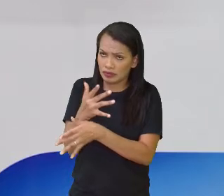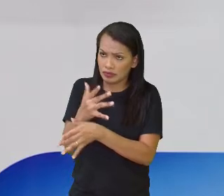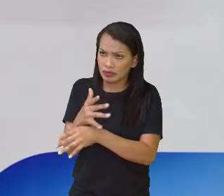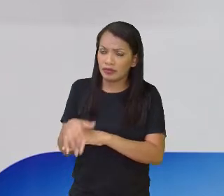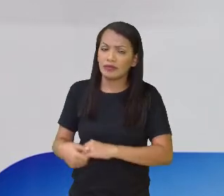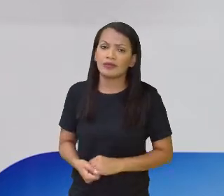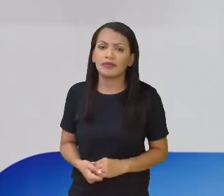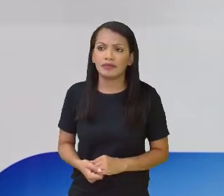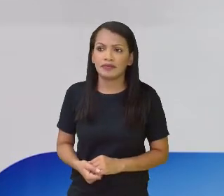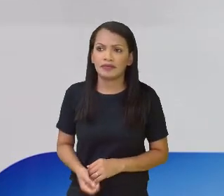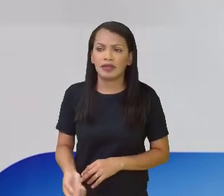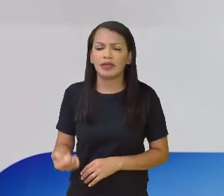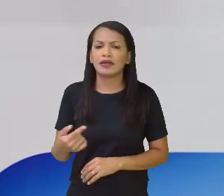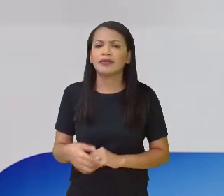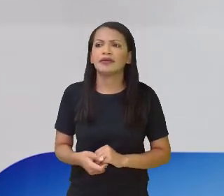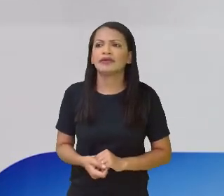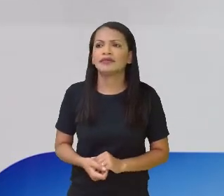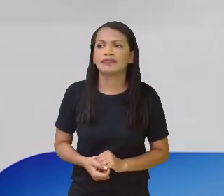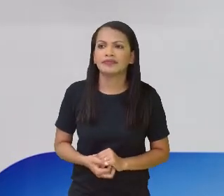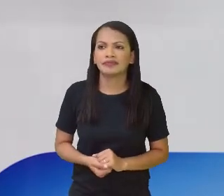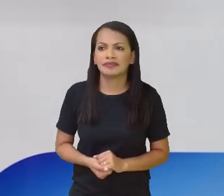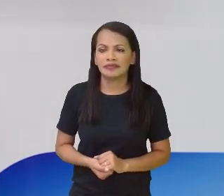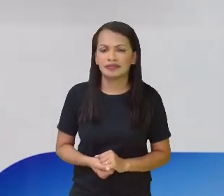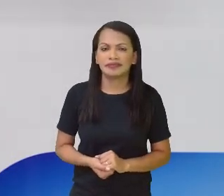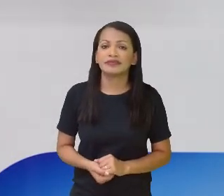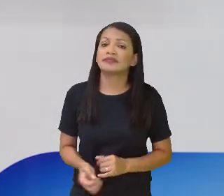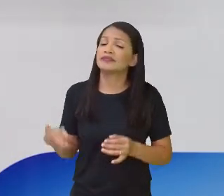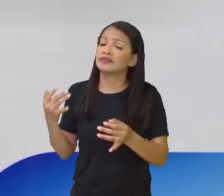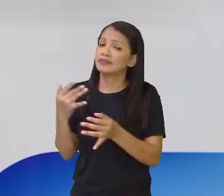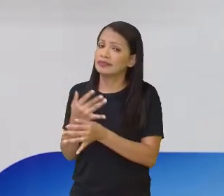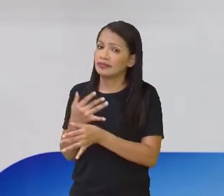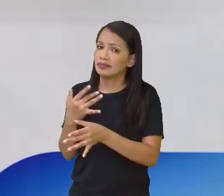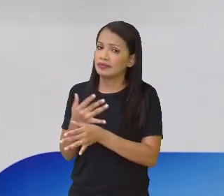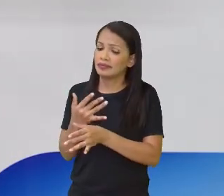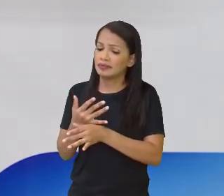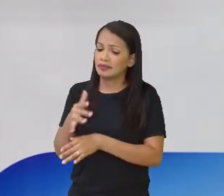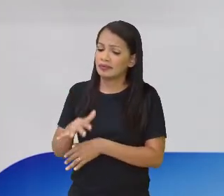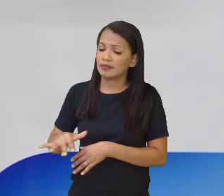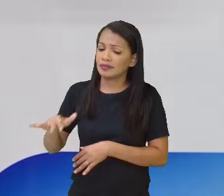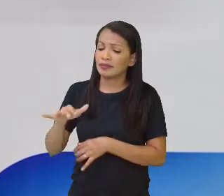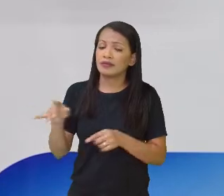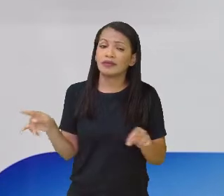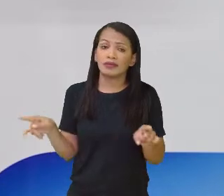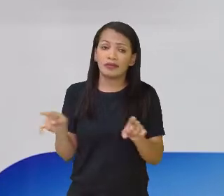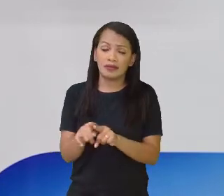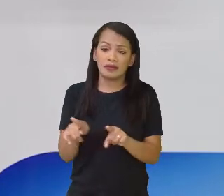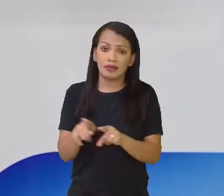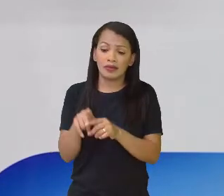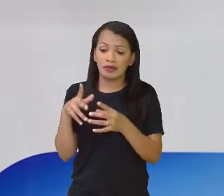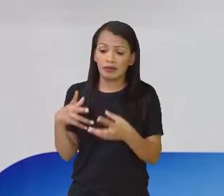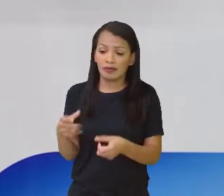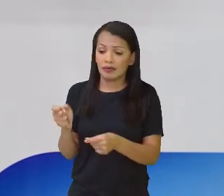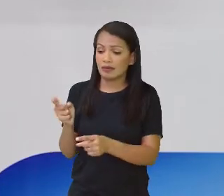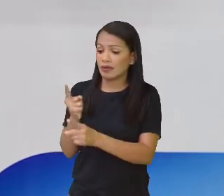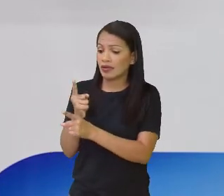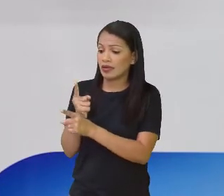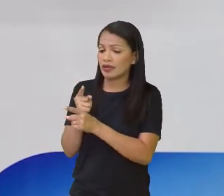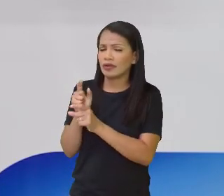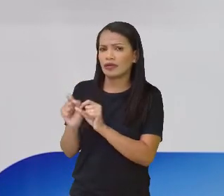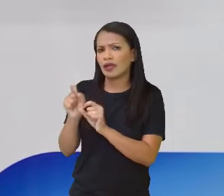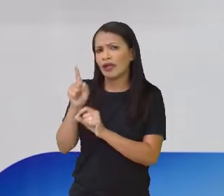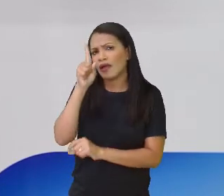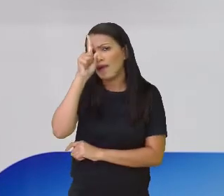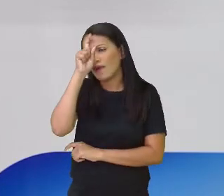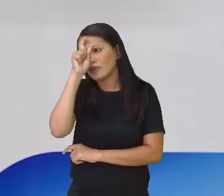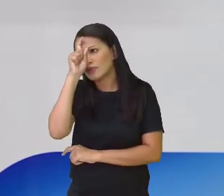agora deu no espaço urbano. E, além disso, nós vamos encontrar hospitais. O